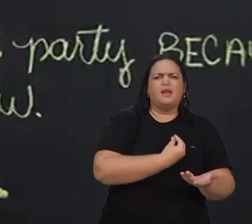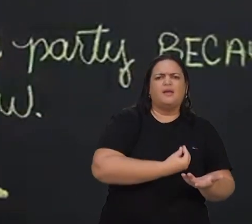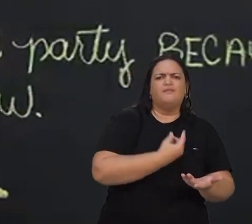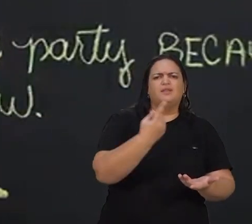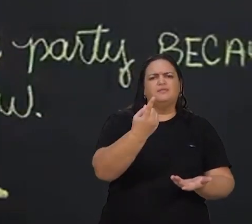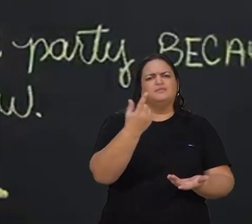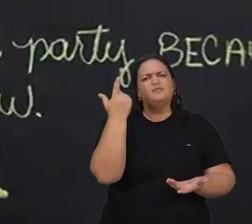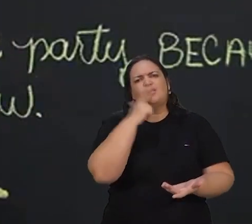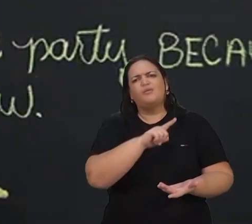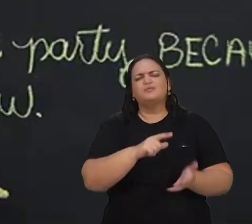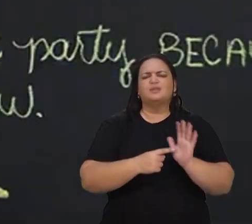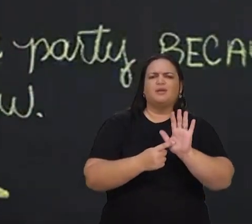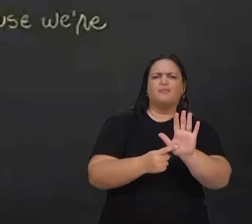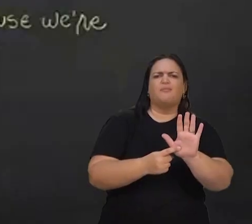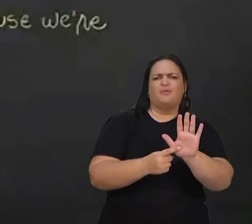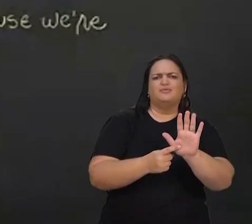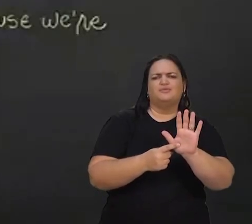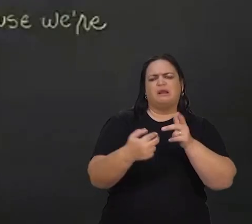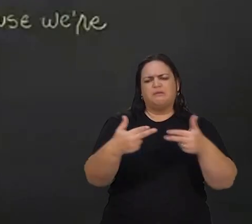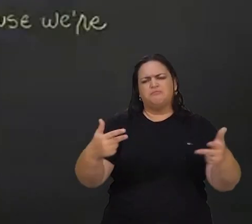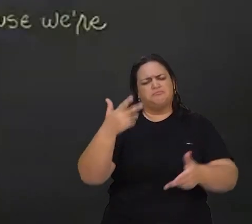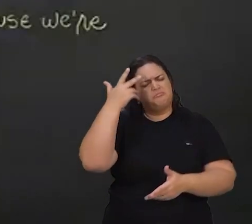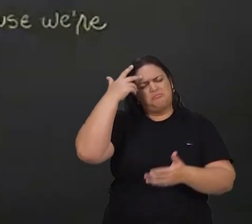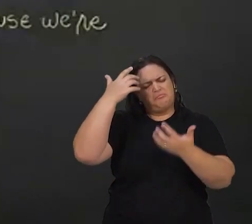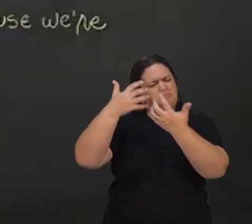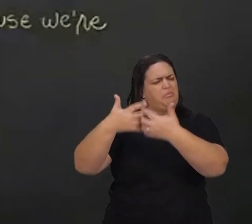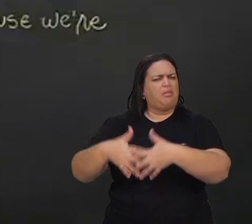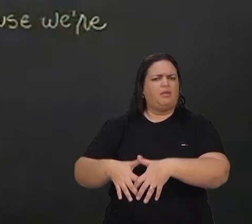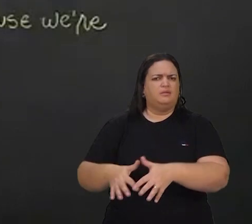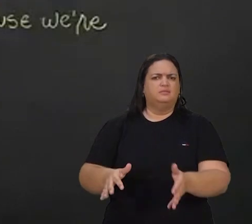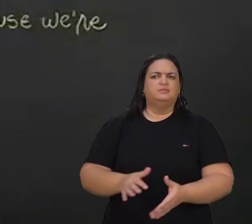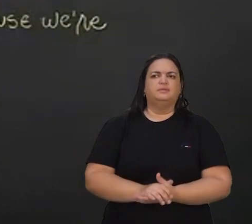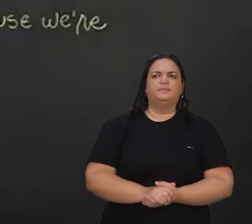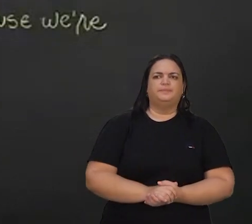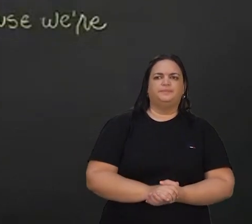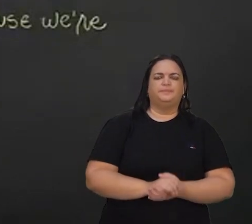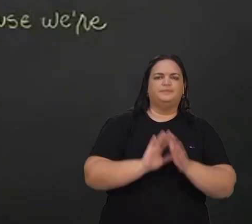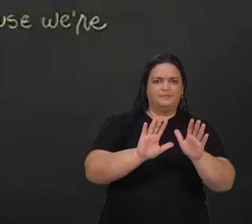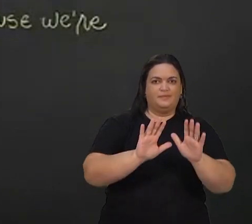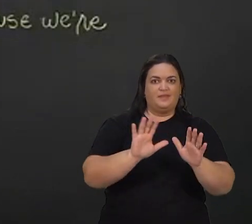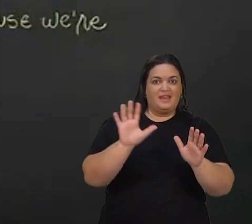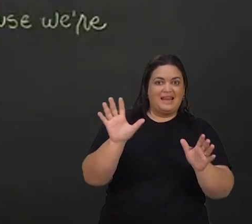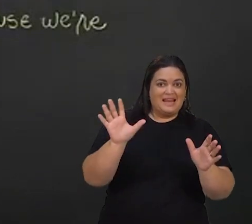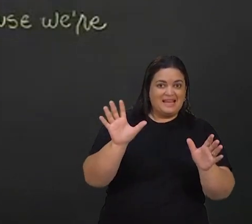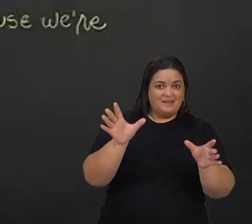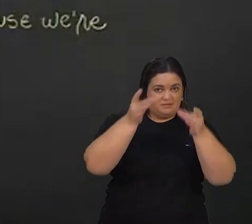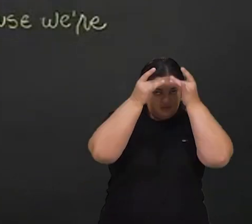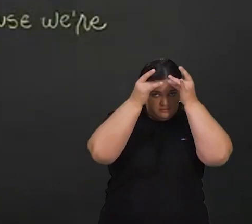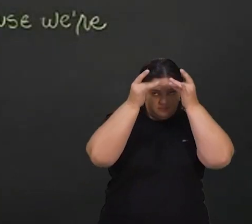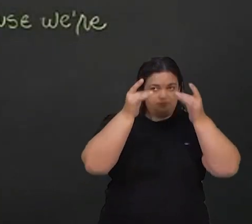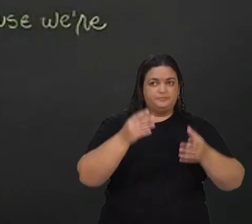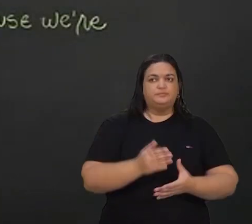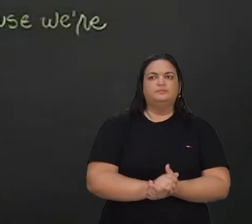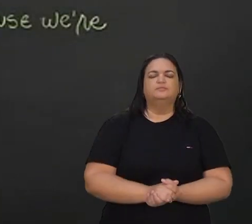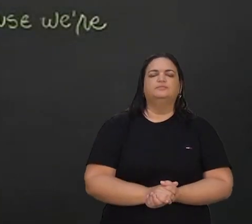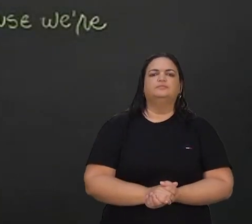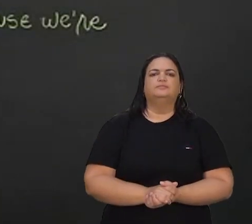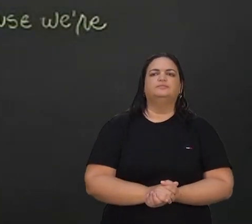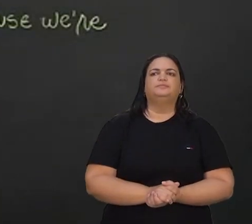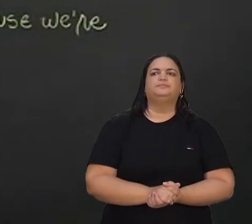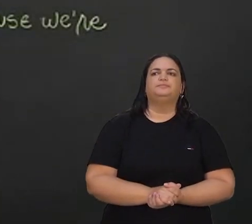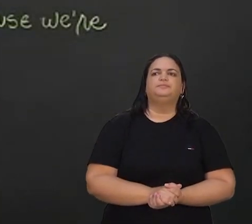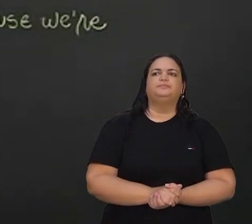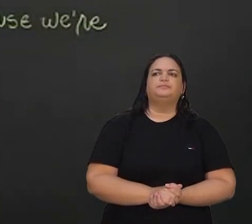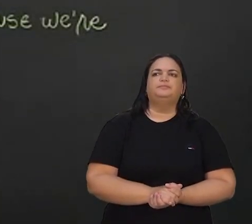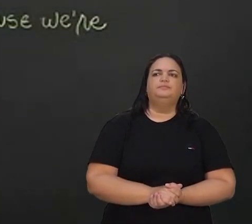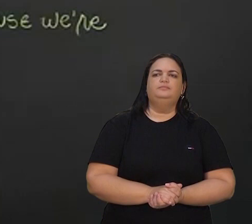maneira natural. Vou pegar o meu giz branco agora, só para a gente retomar, tá? Revisitar aqui os